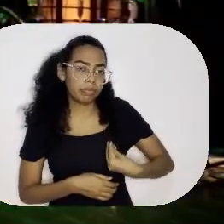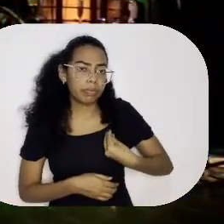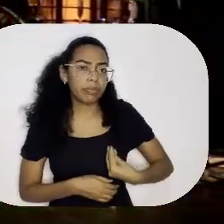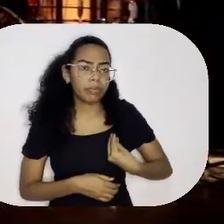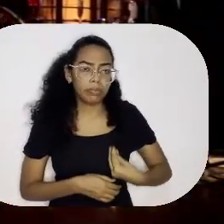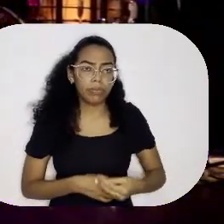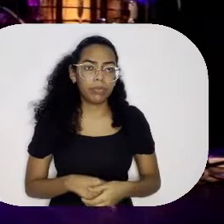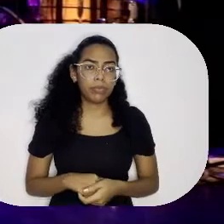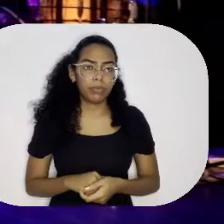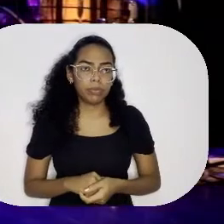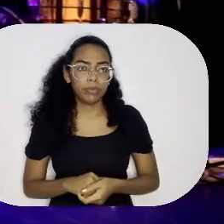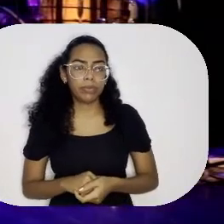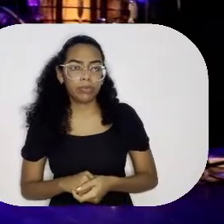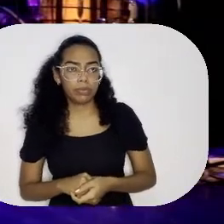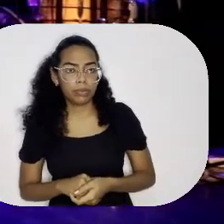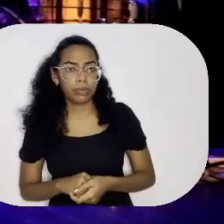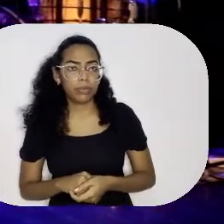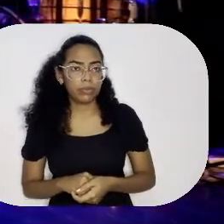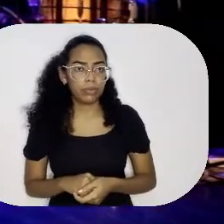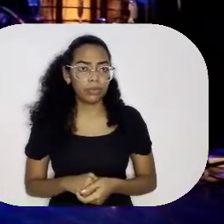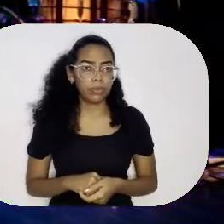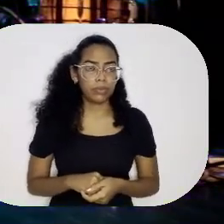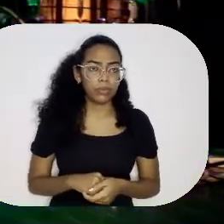eu quero estar.